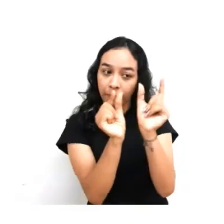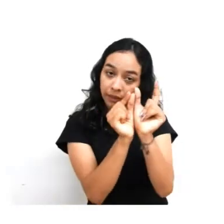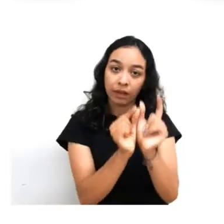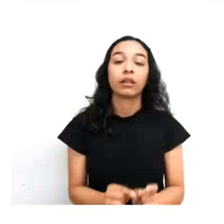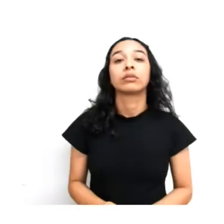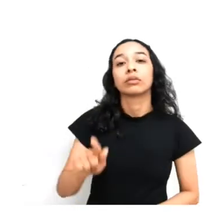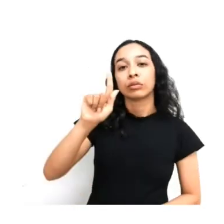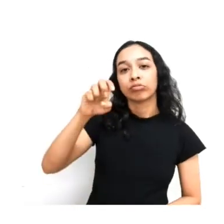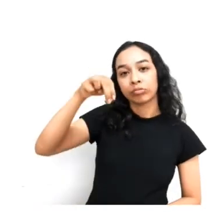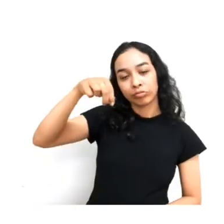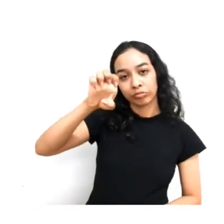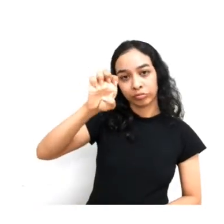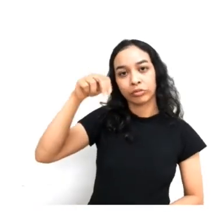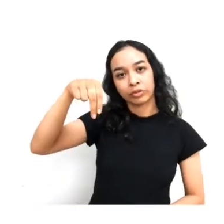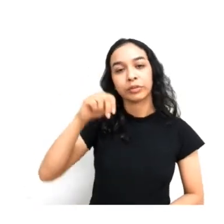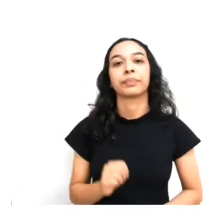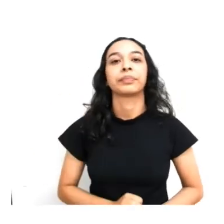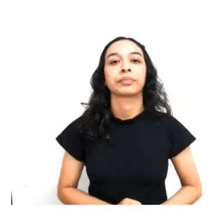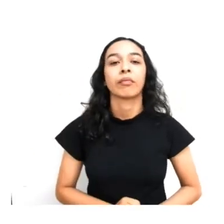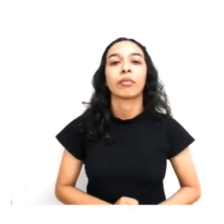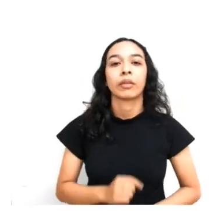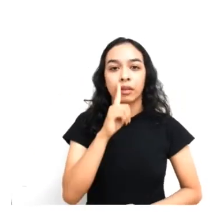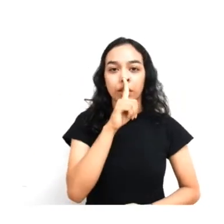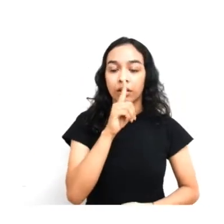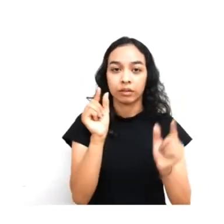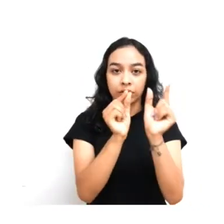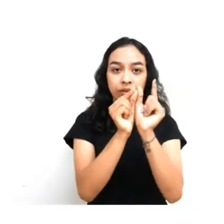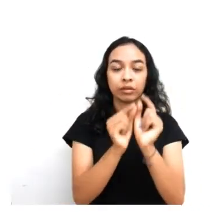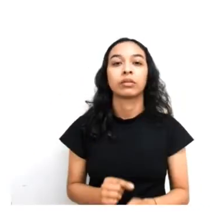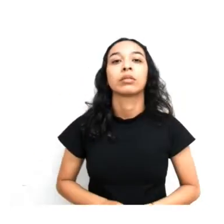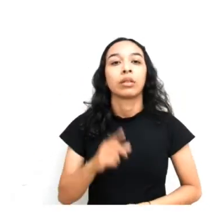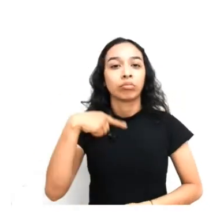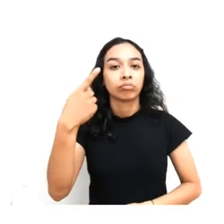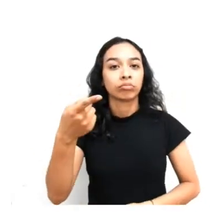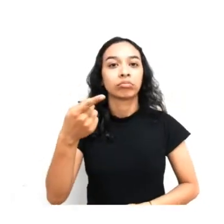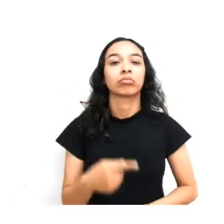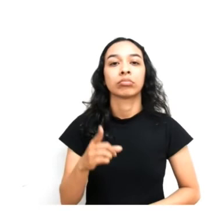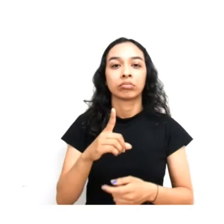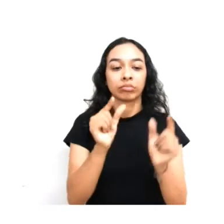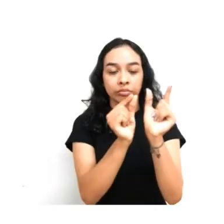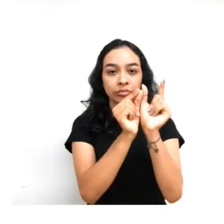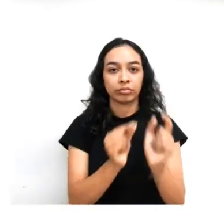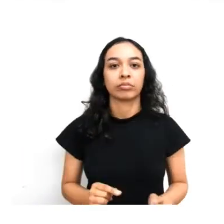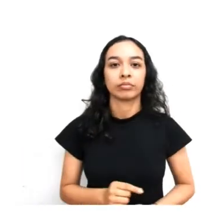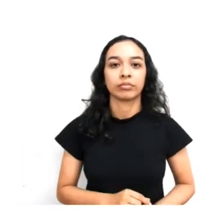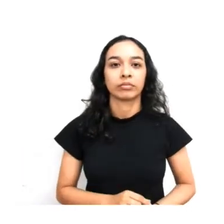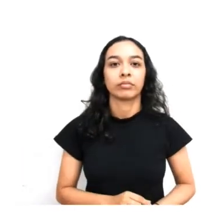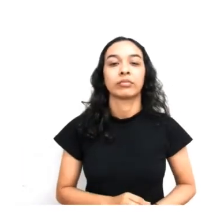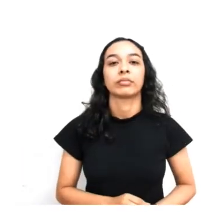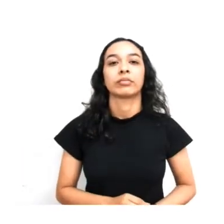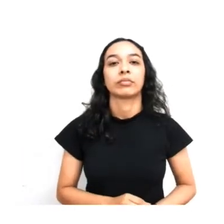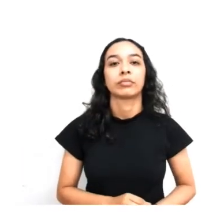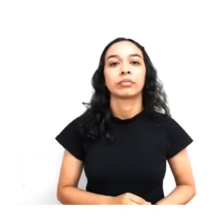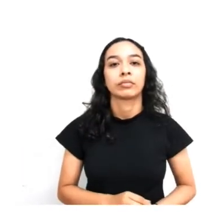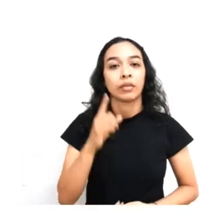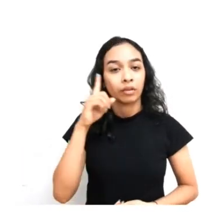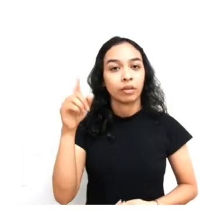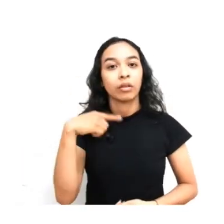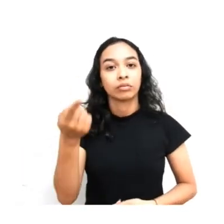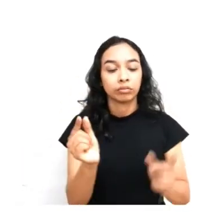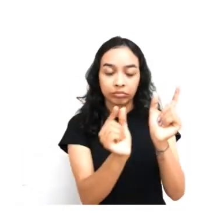Domini, domus magna, outra desinência. Caeli, stellae,